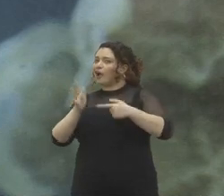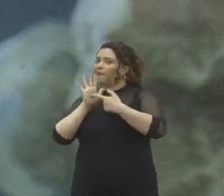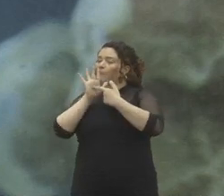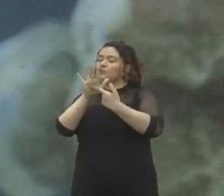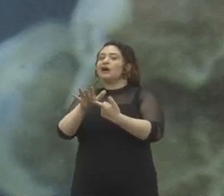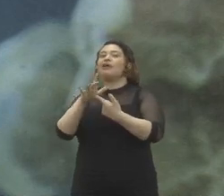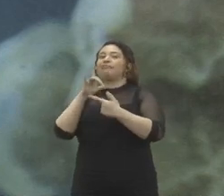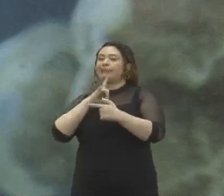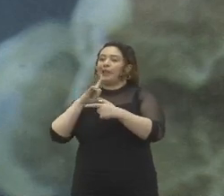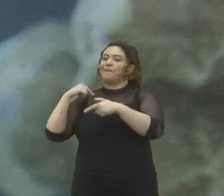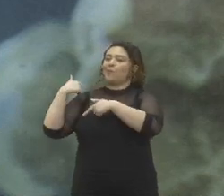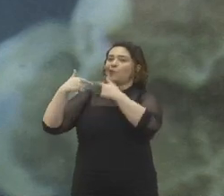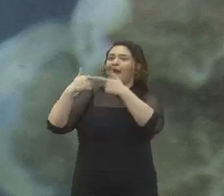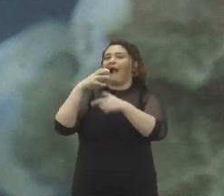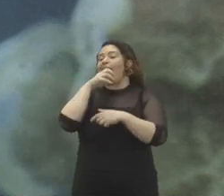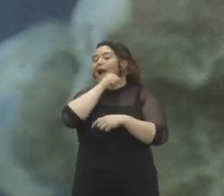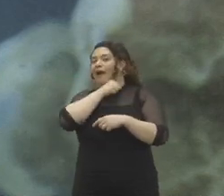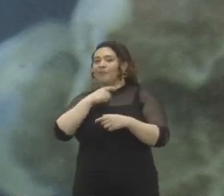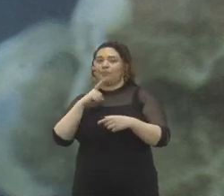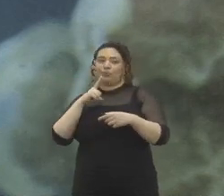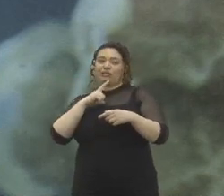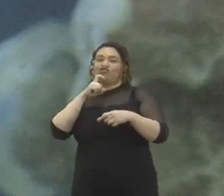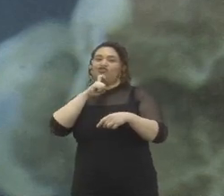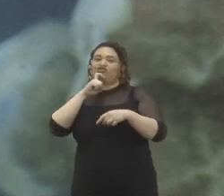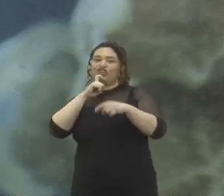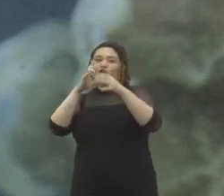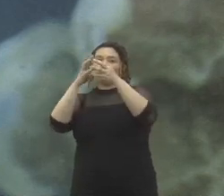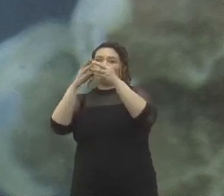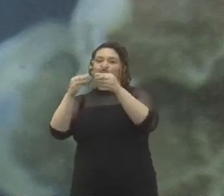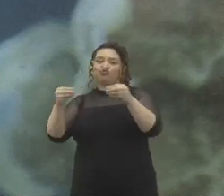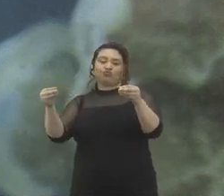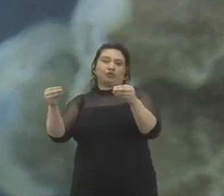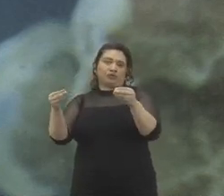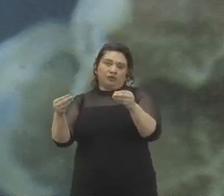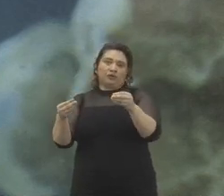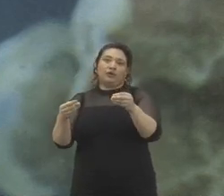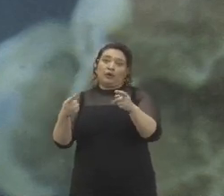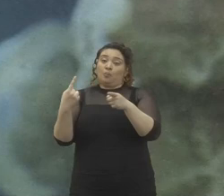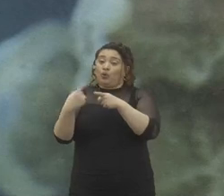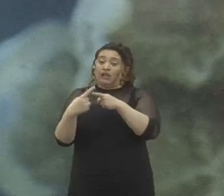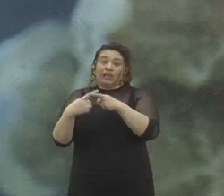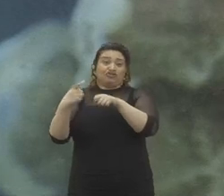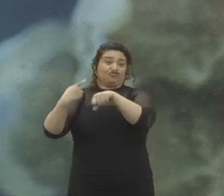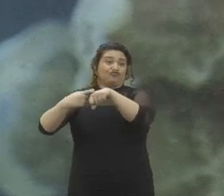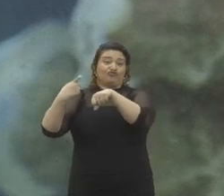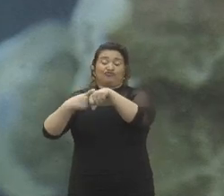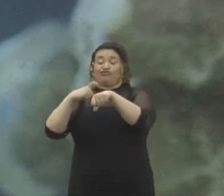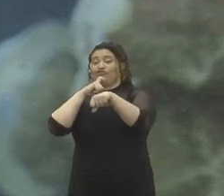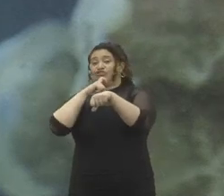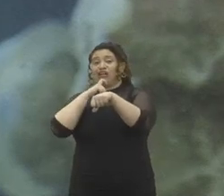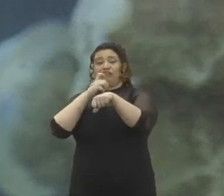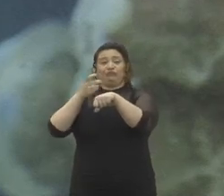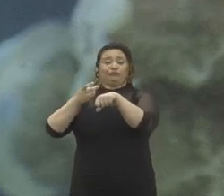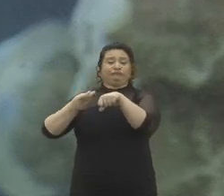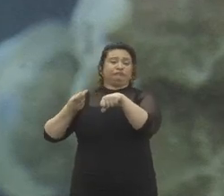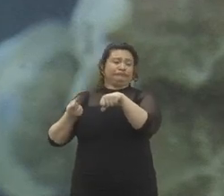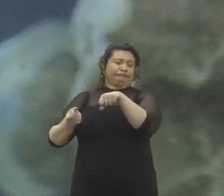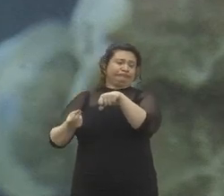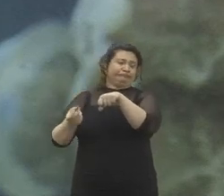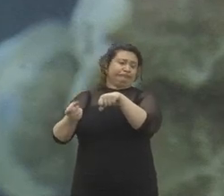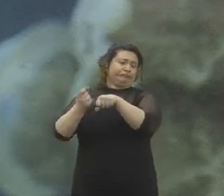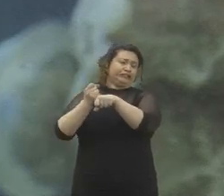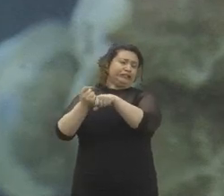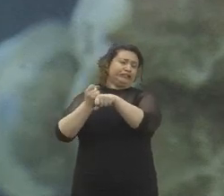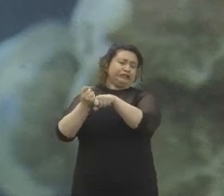muito acelerado de de gelo daquilo que sempre que foram gelos eternos ou que eram gelos